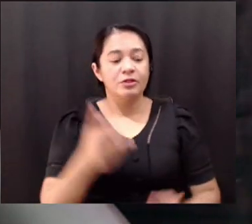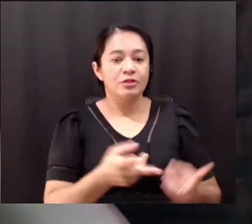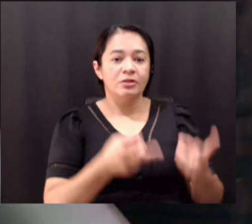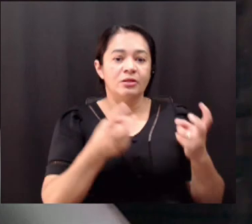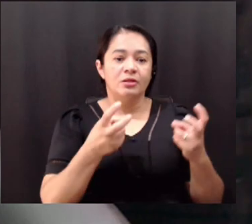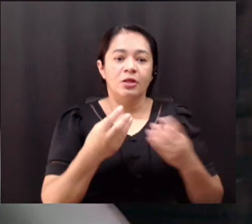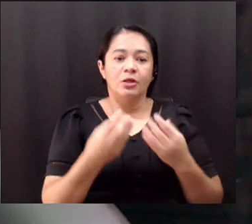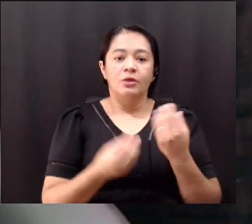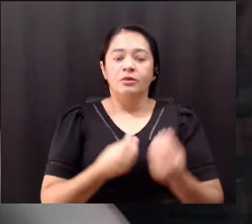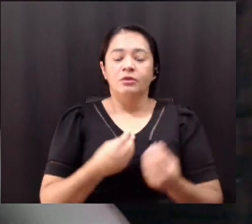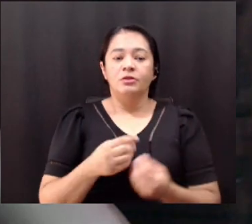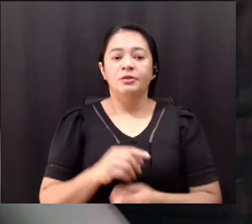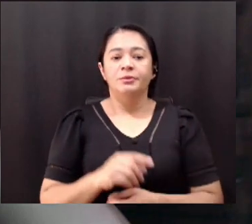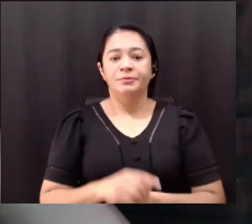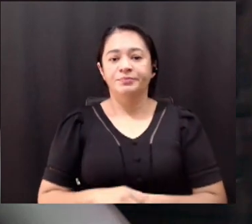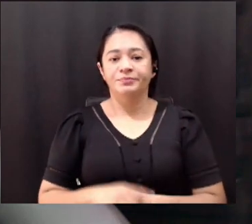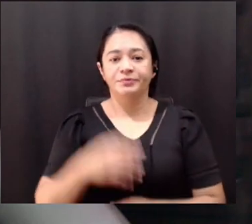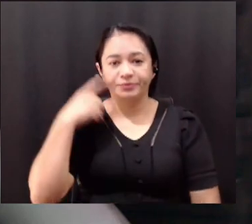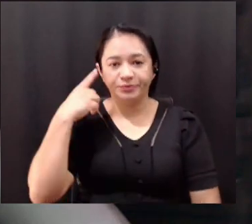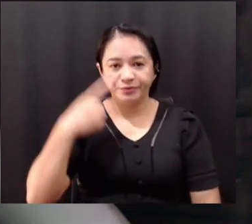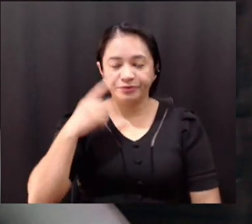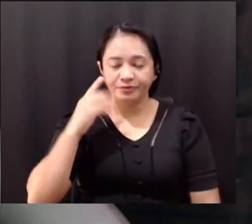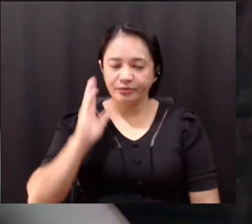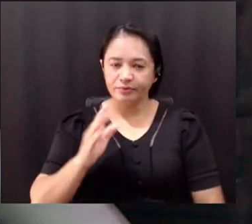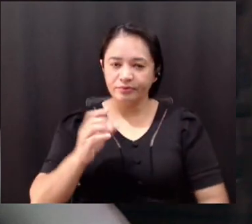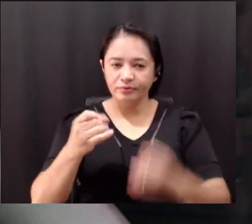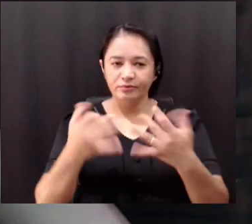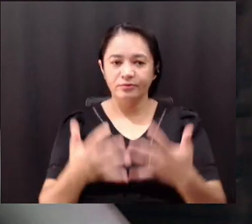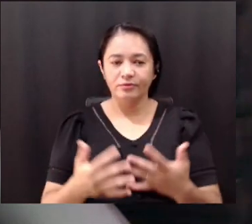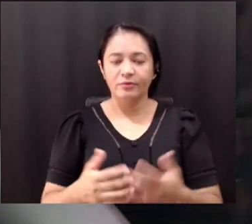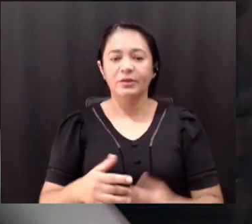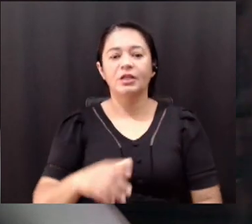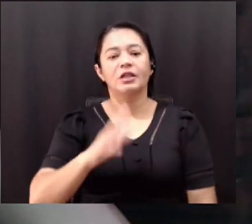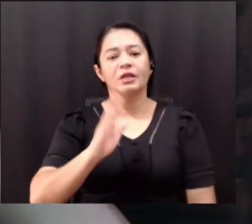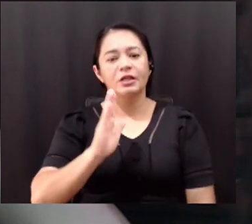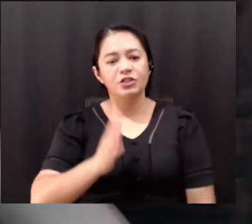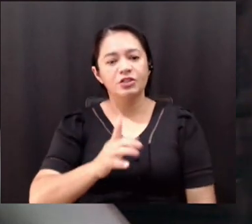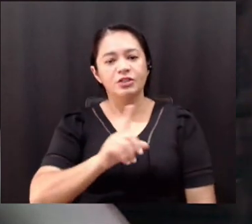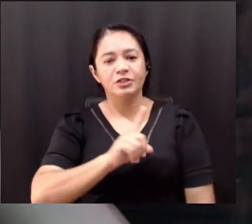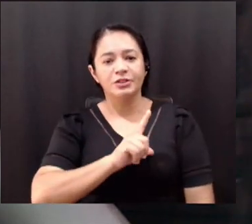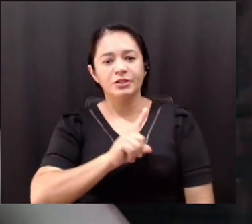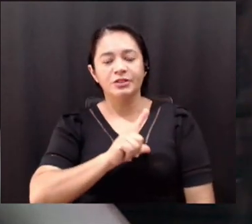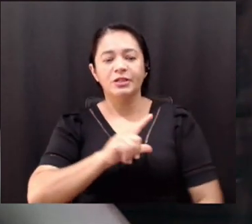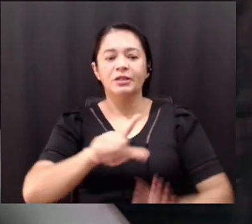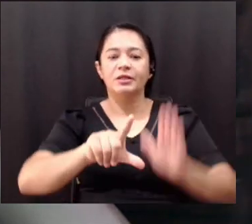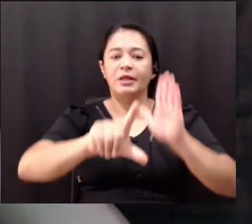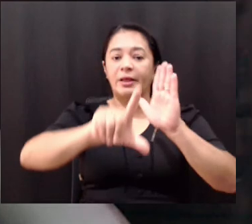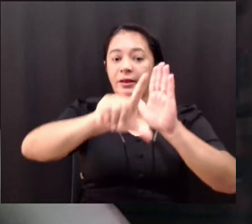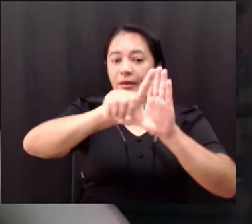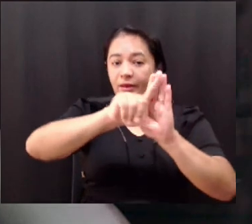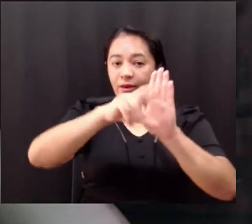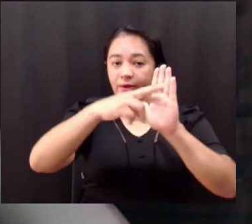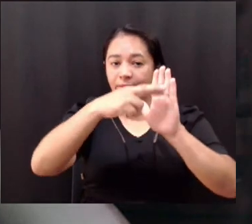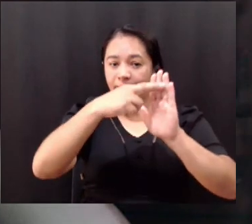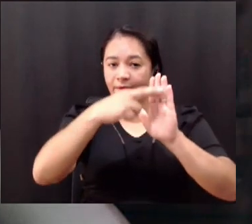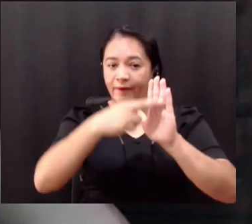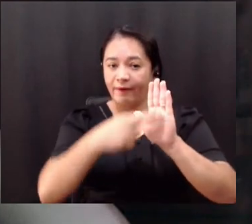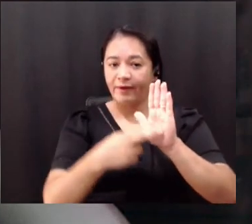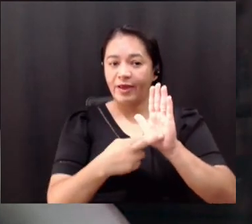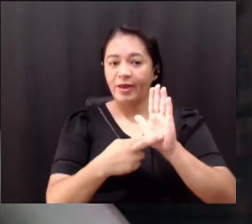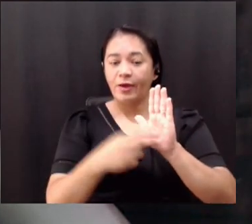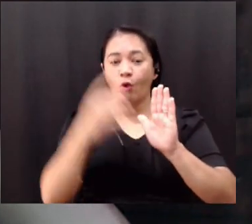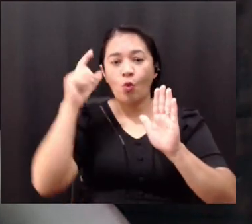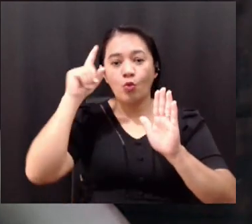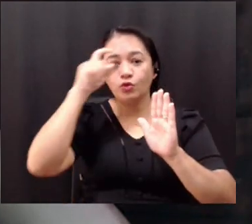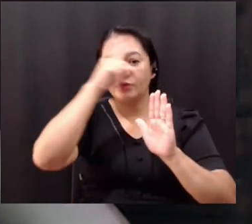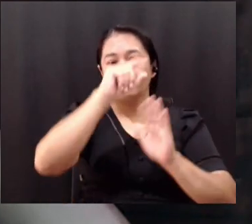colocou, existem já algumas leis, né, algumas regras. o difícil é mudar a cultura da